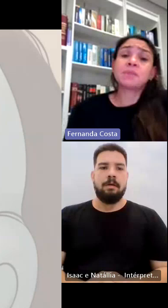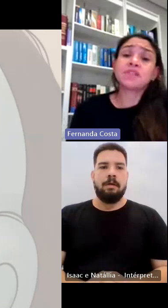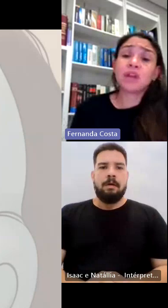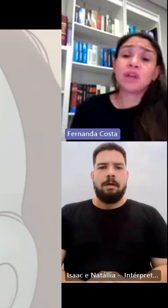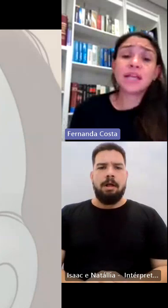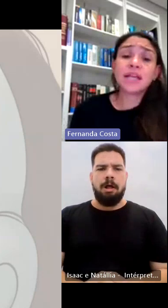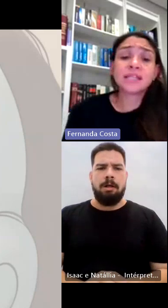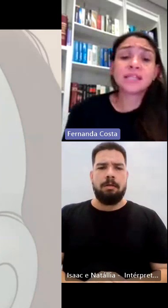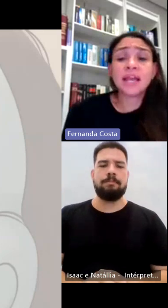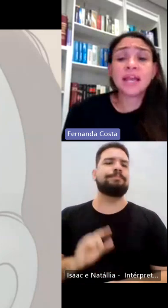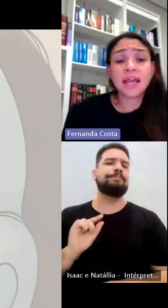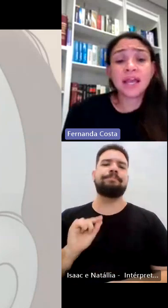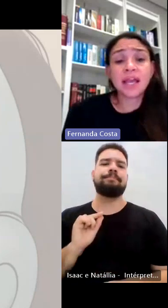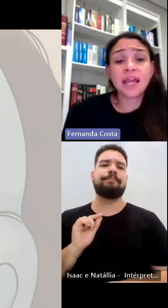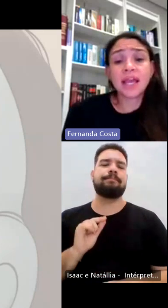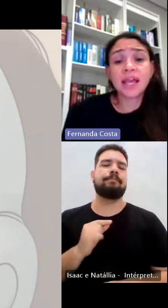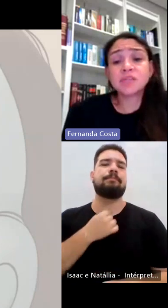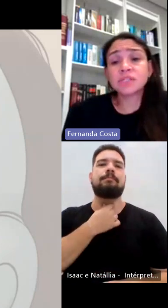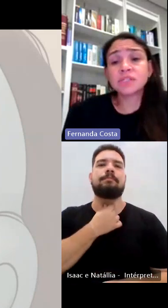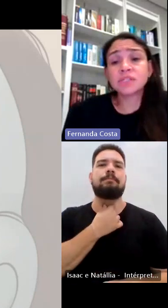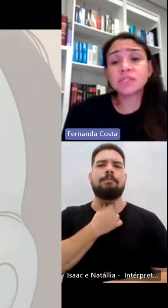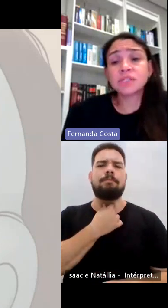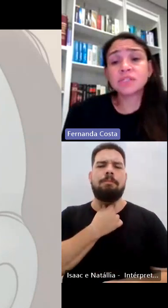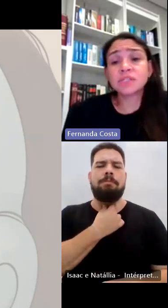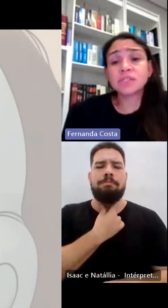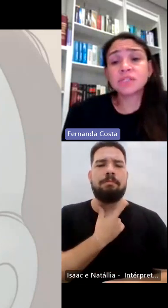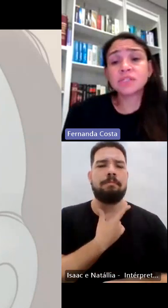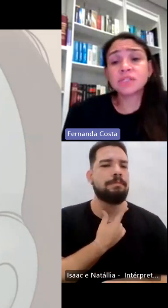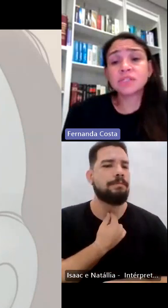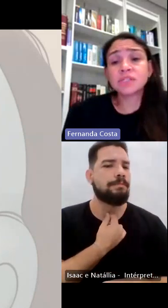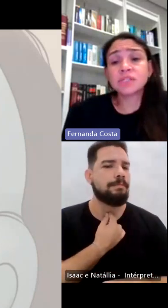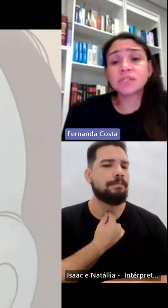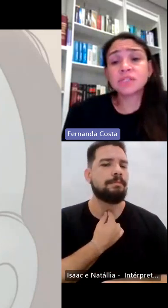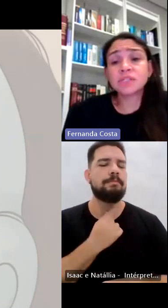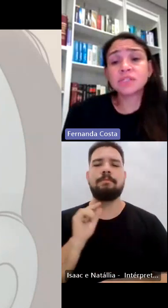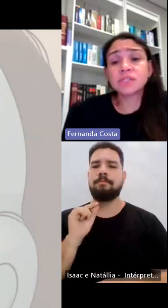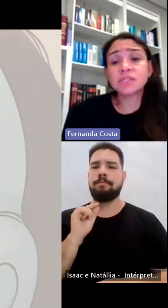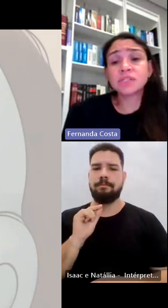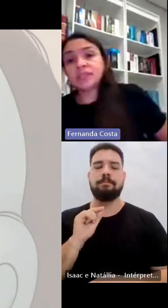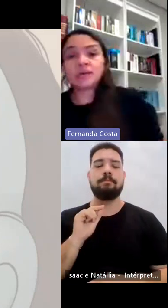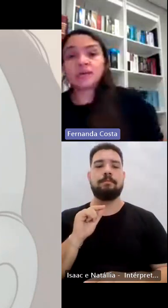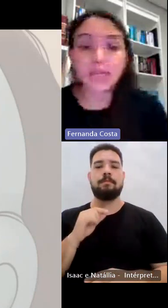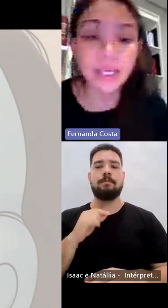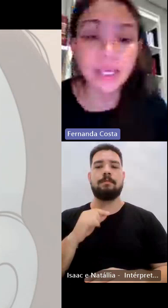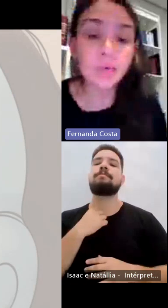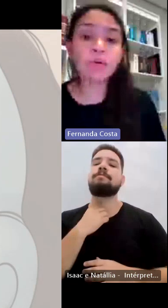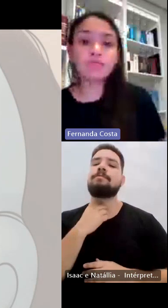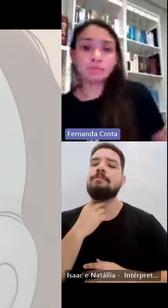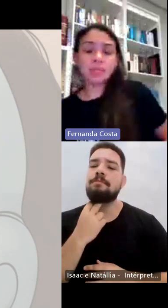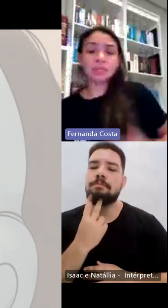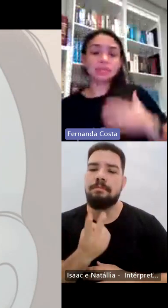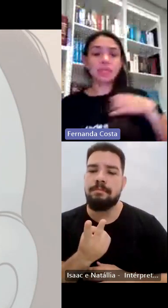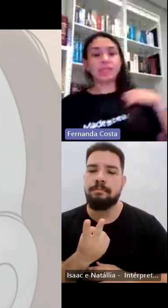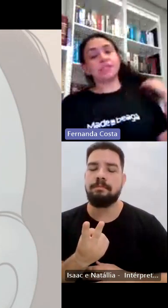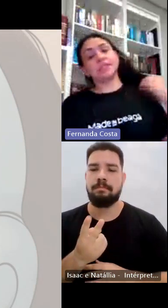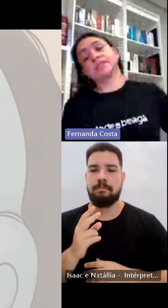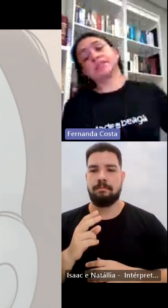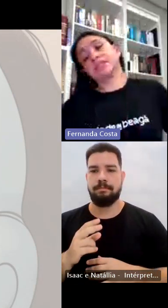As pregas vocais é responsável pela produção da nossa voz. Então, o